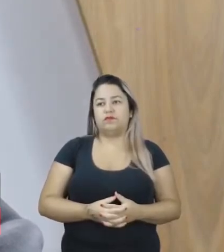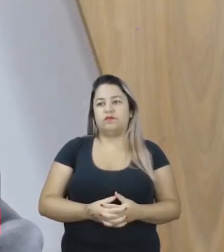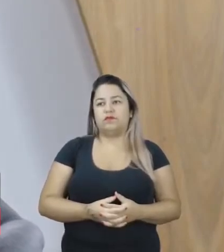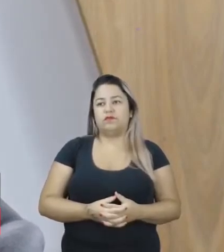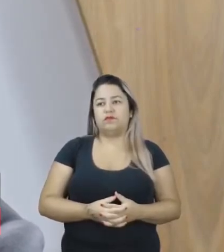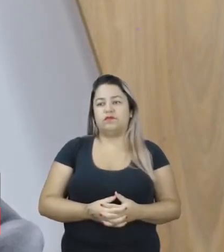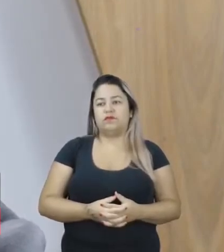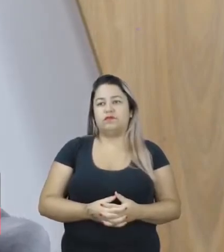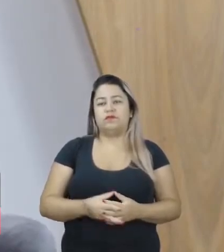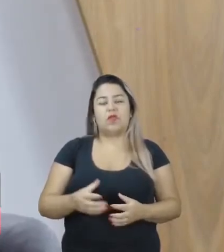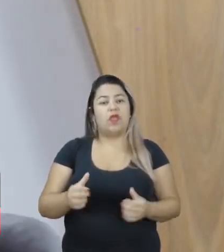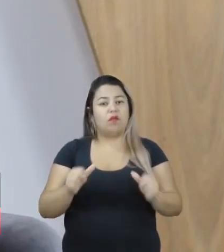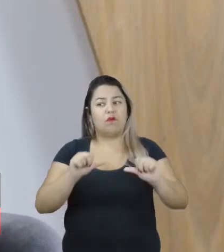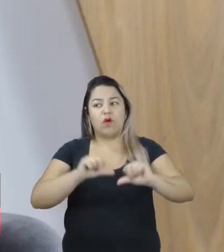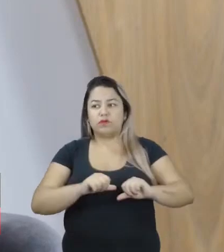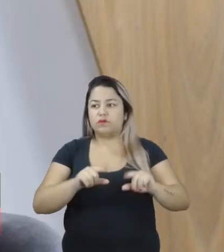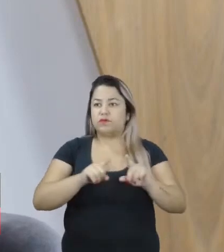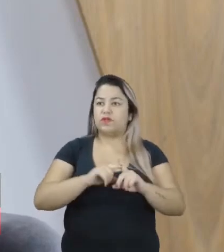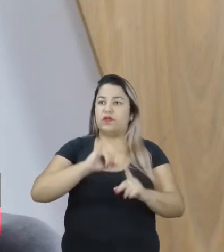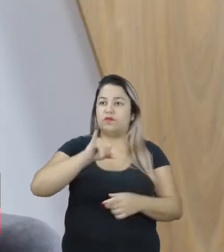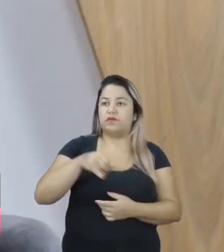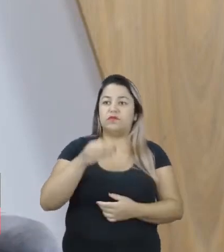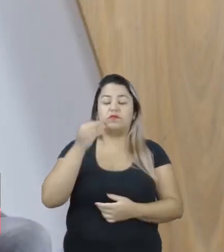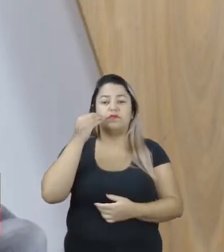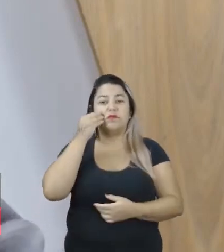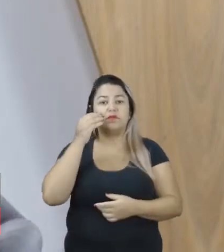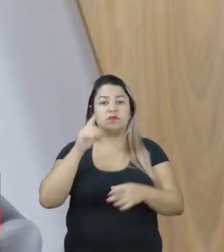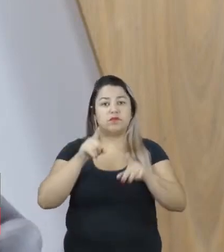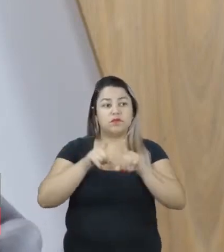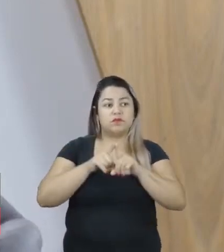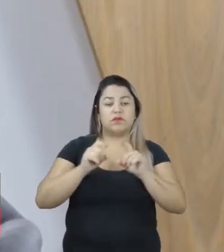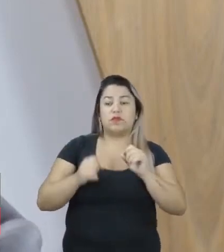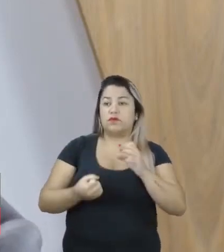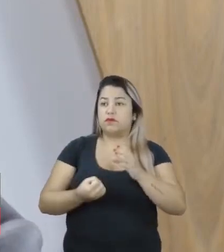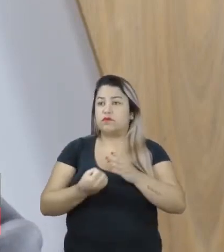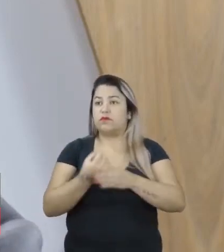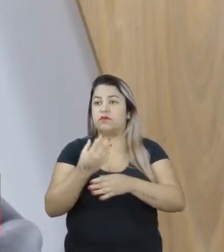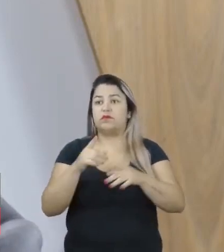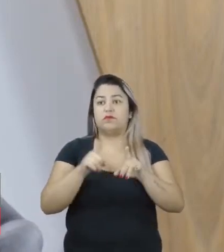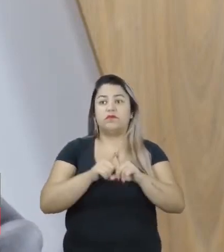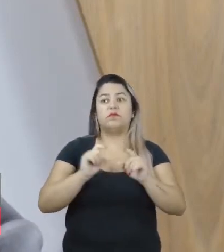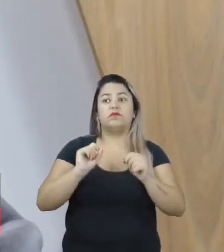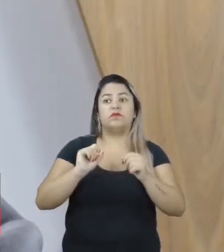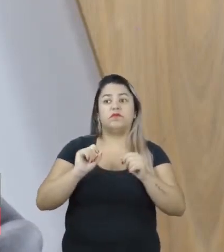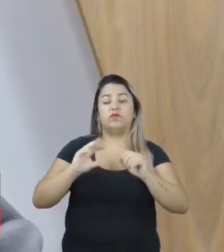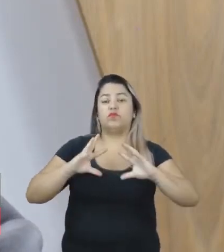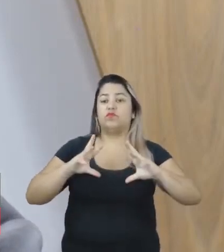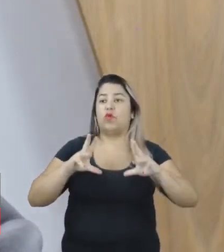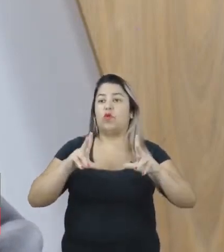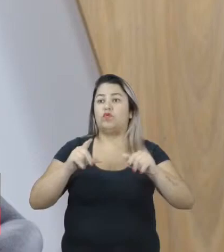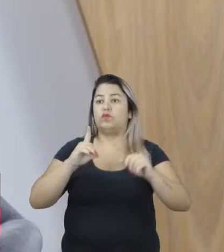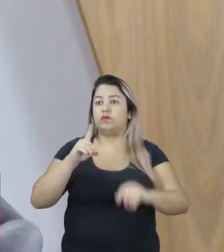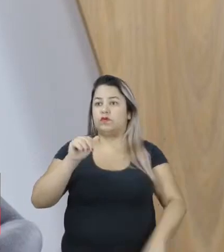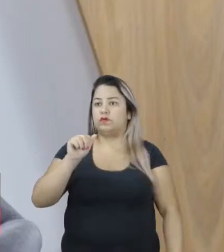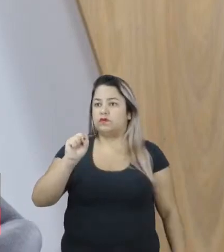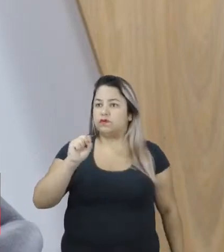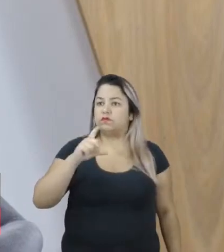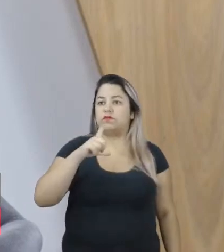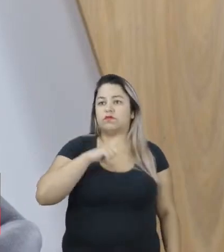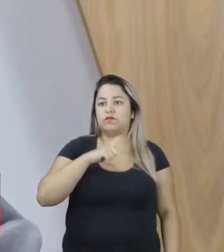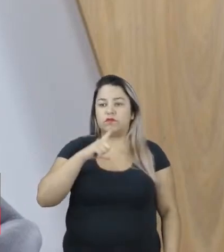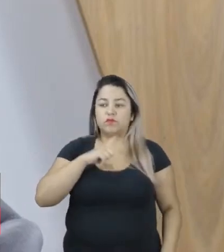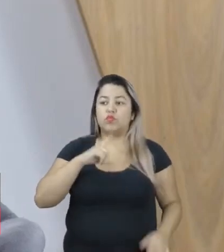até bem negativa, né? Eles aproveitaram, nesse período da recriação, para trazer à tona um dado que a gente já tinha divulgado há um